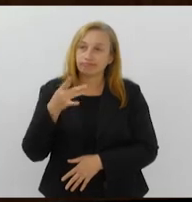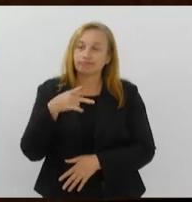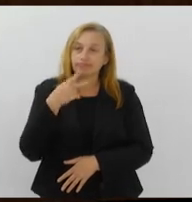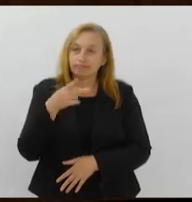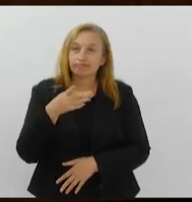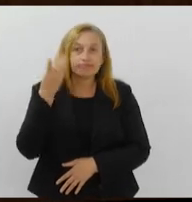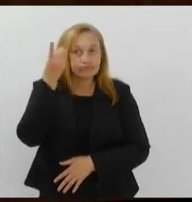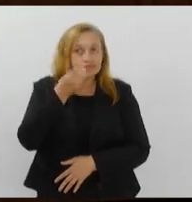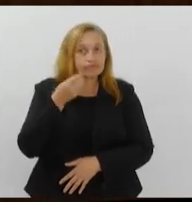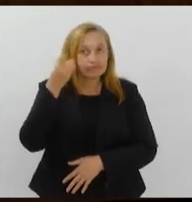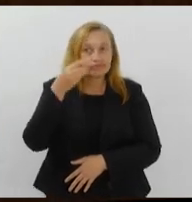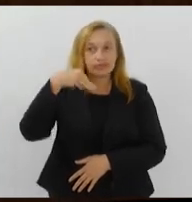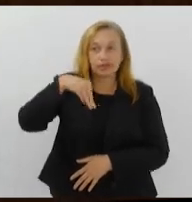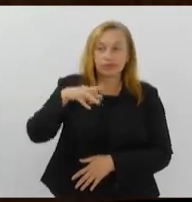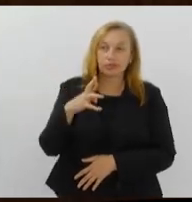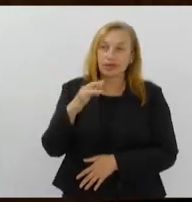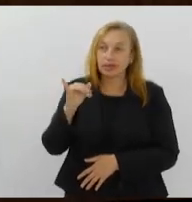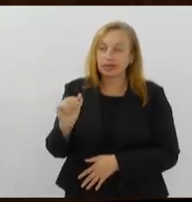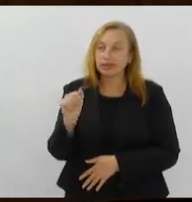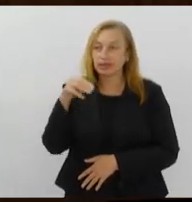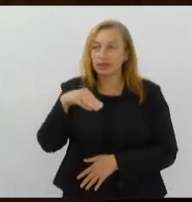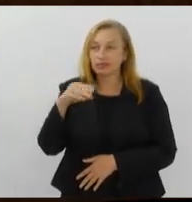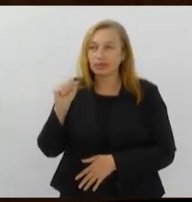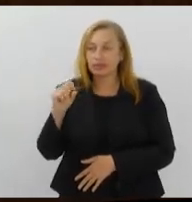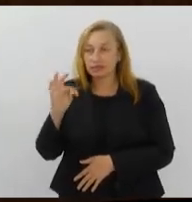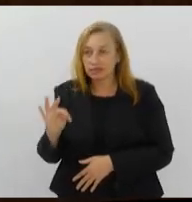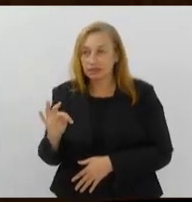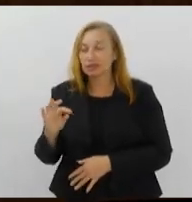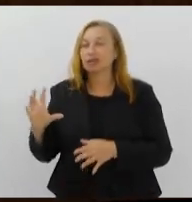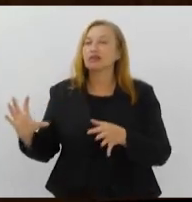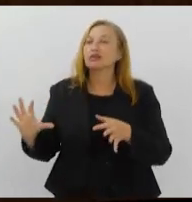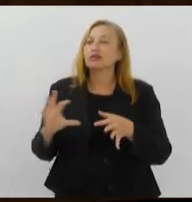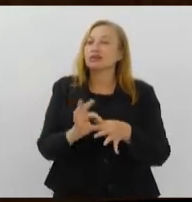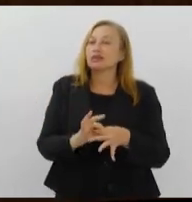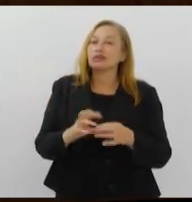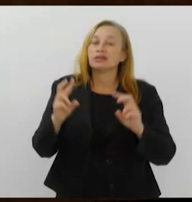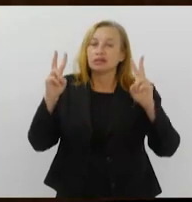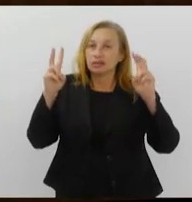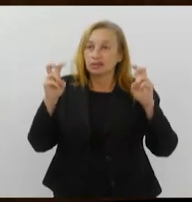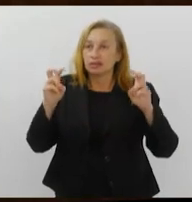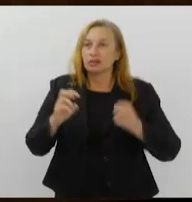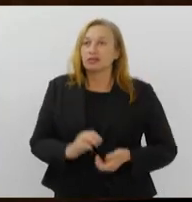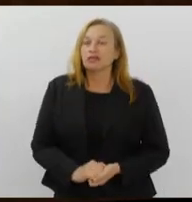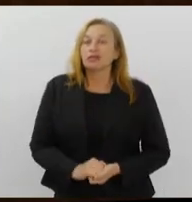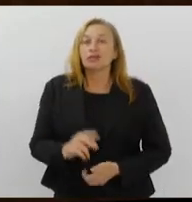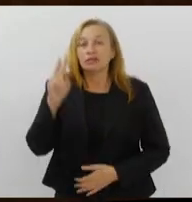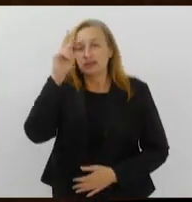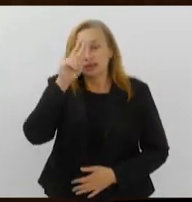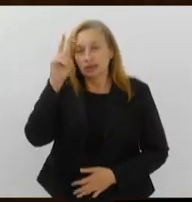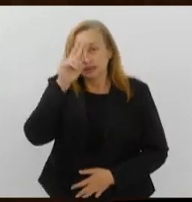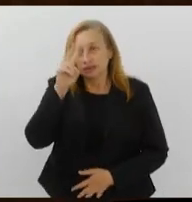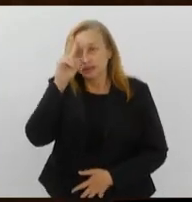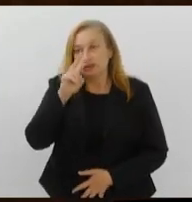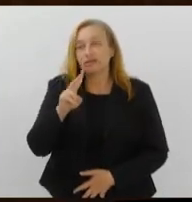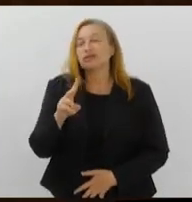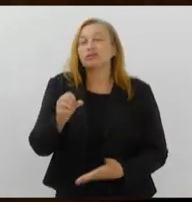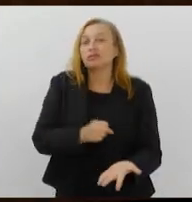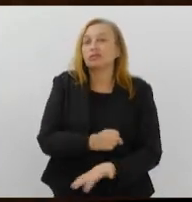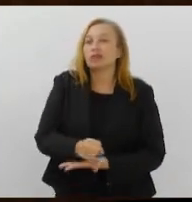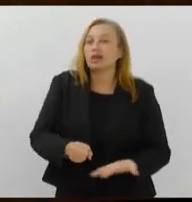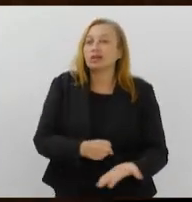da deputada Marina, do MST, tão vinculada com esse tema, ela nos lembra, né, da questão